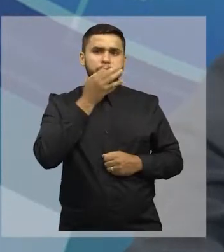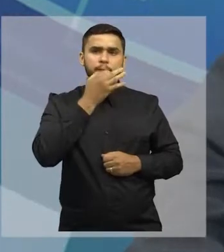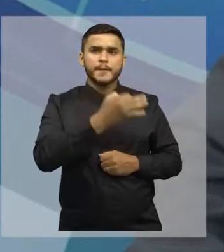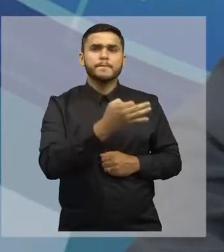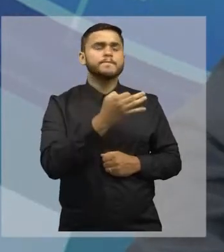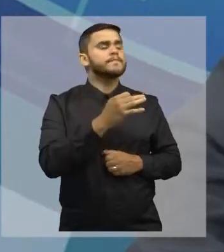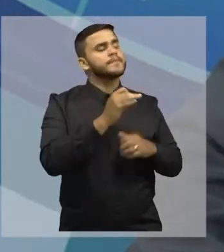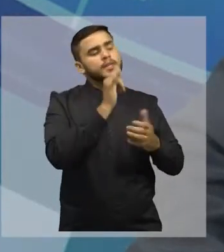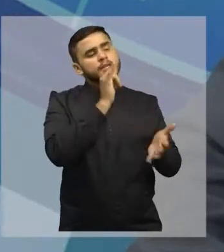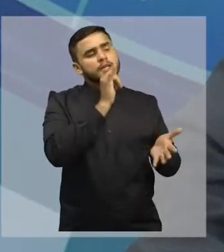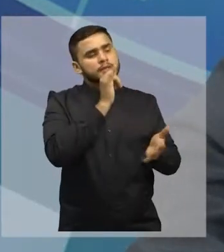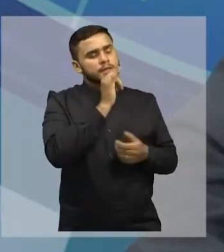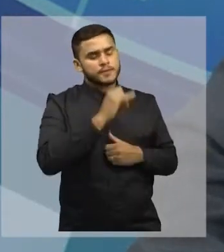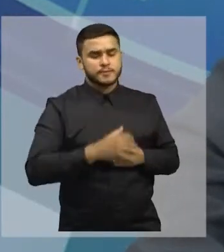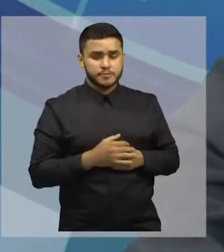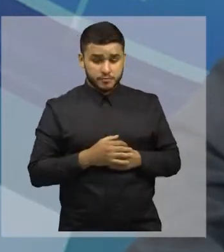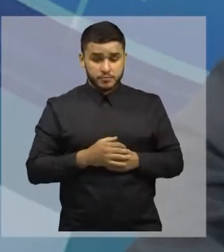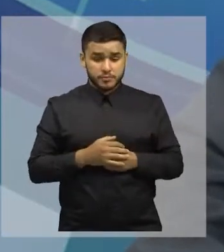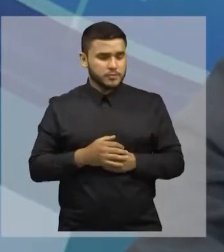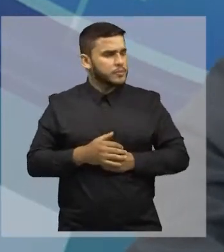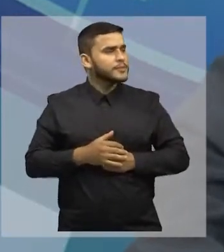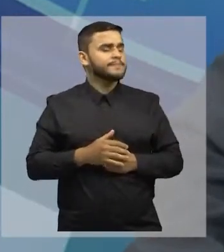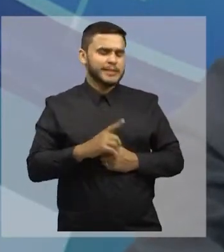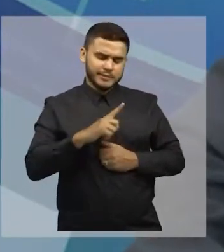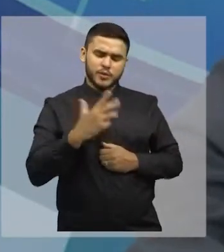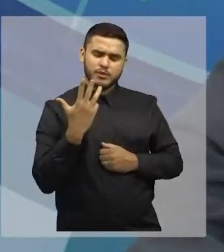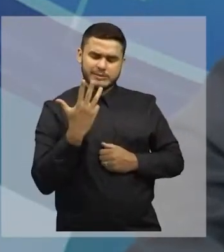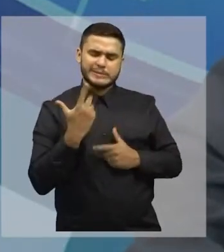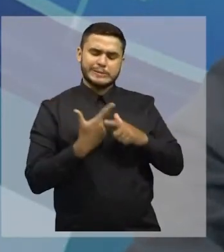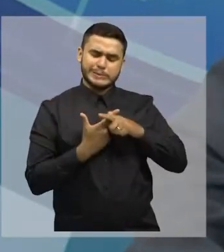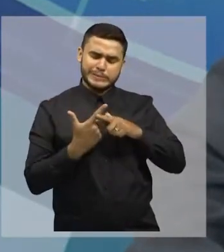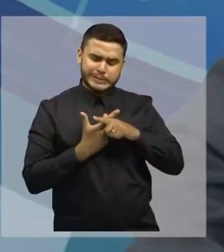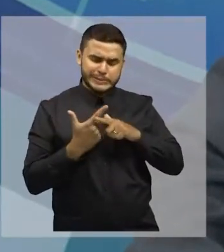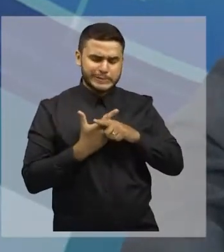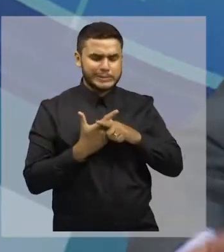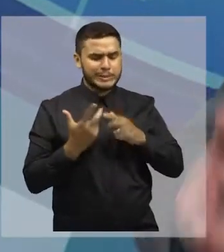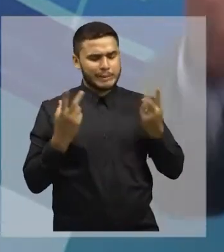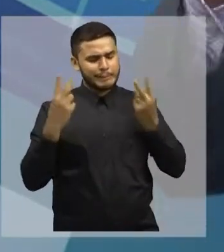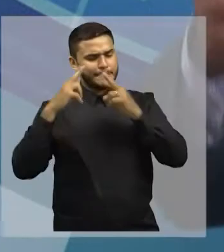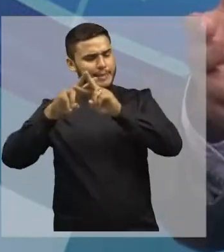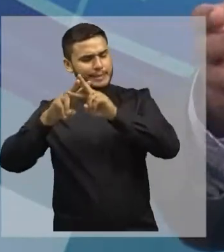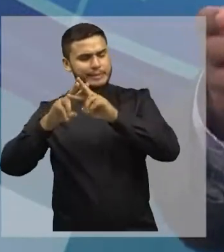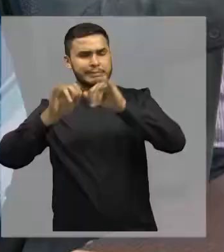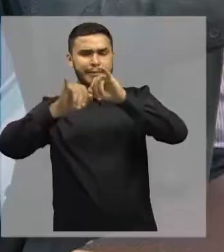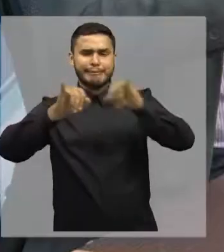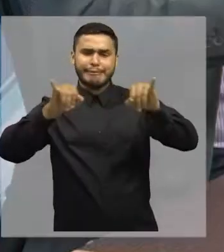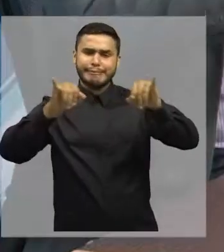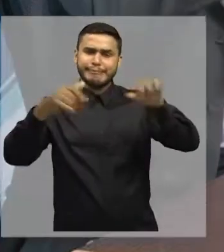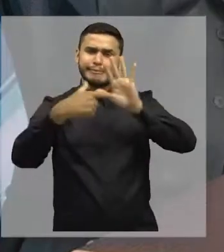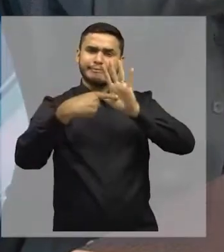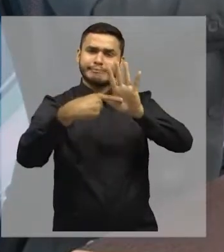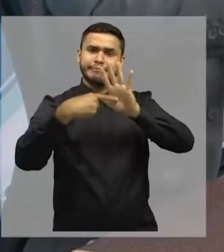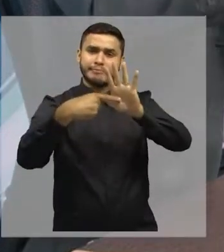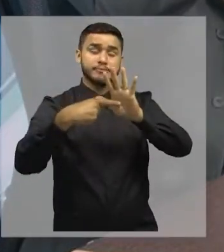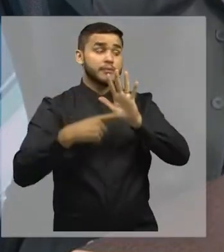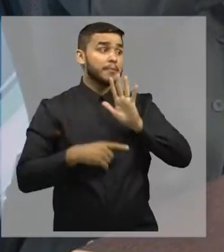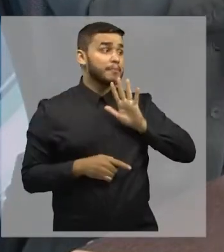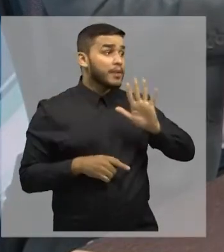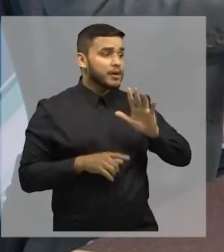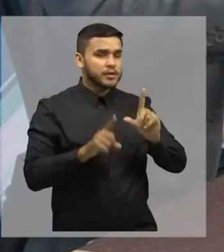Apesar de todo o desgaste, né, midiático, né, quando aparece nas pesquisas, ele está lá